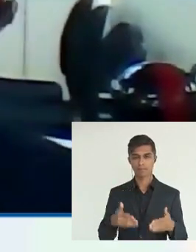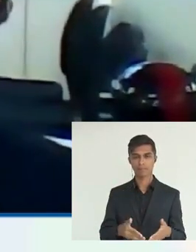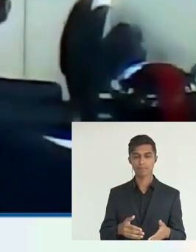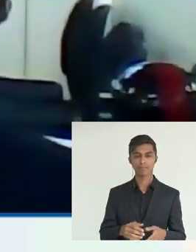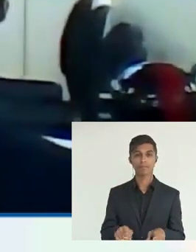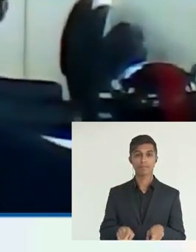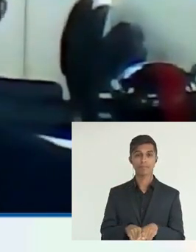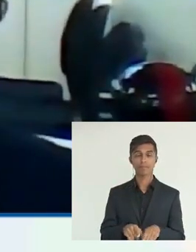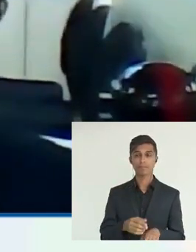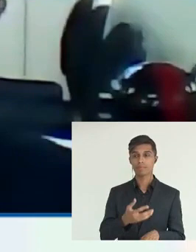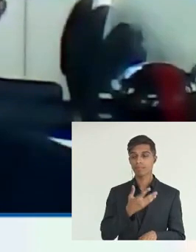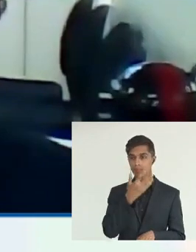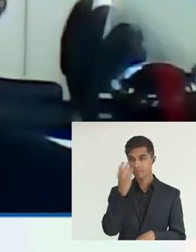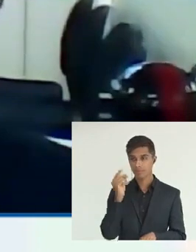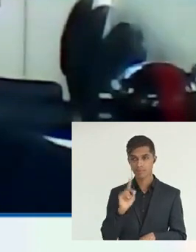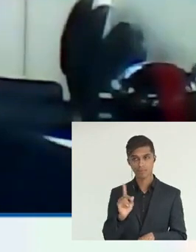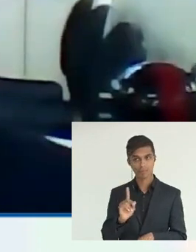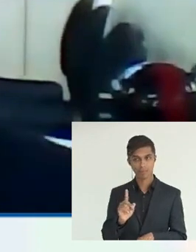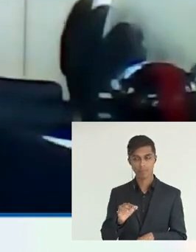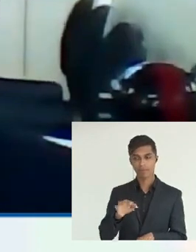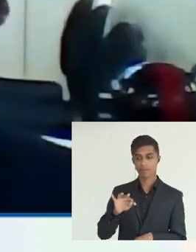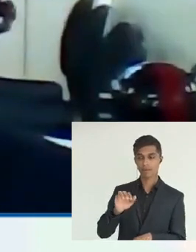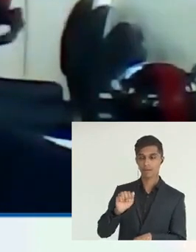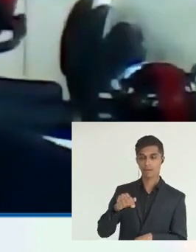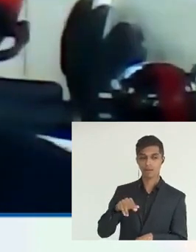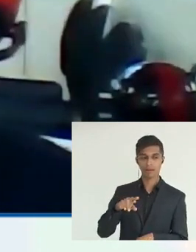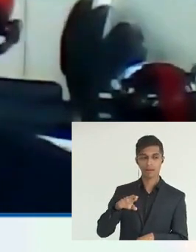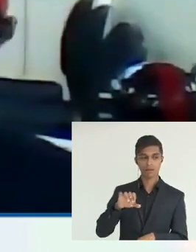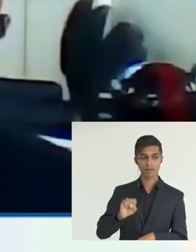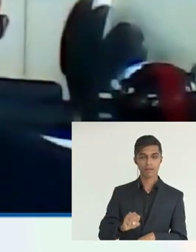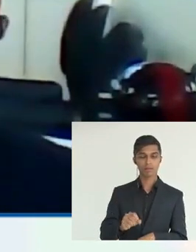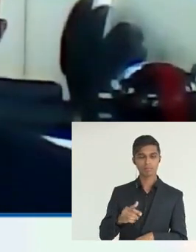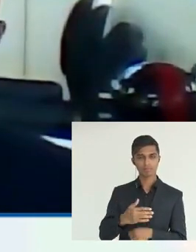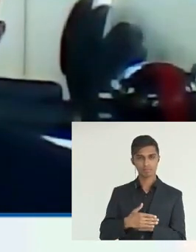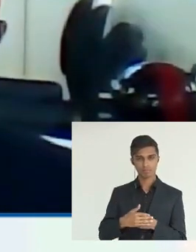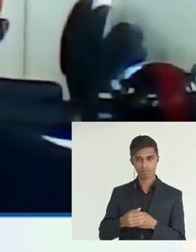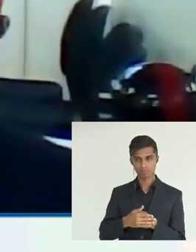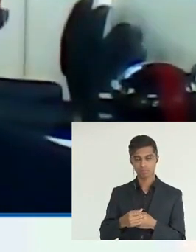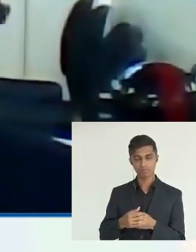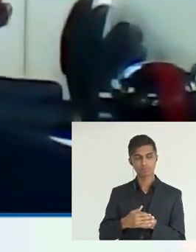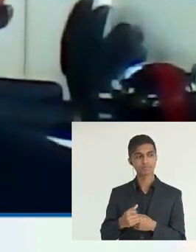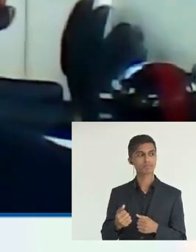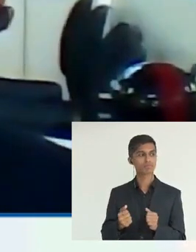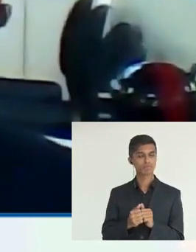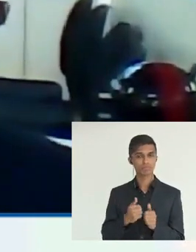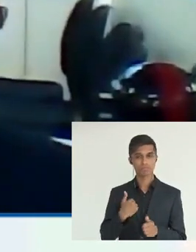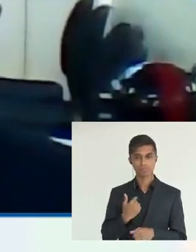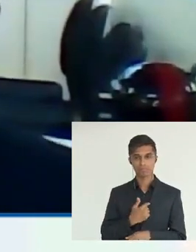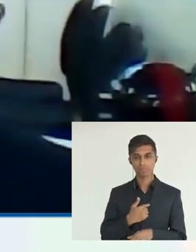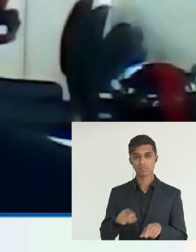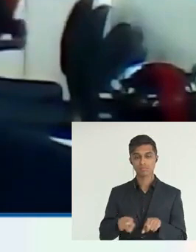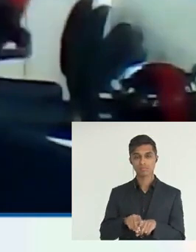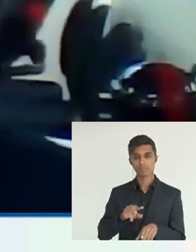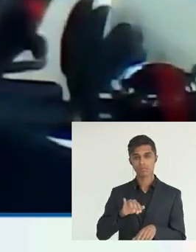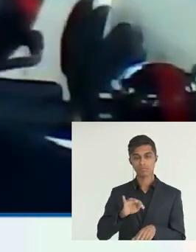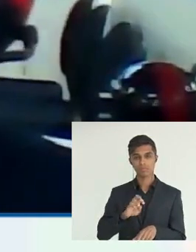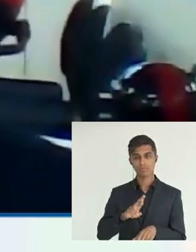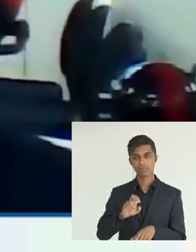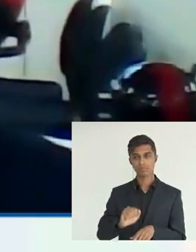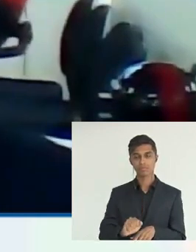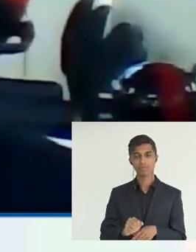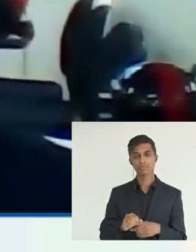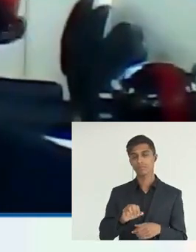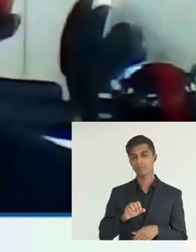não esquecendo de agradecer, né, a Tamires, que foi muito gentil e solícita conosco, e a Vitória também, tá? E quando